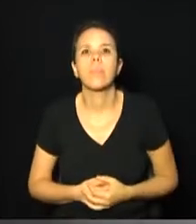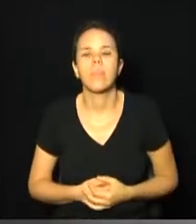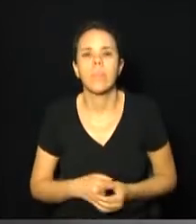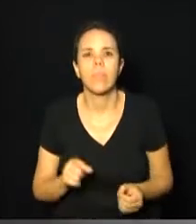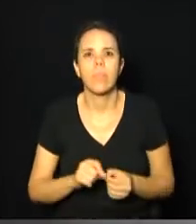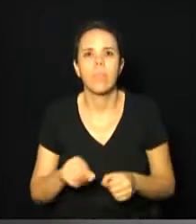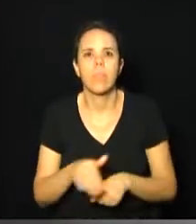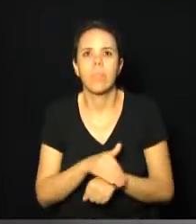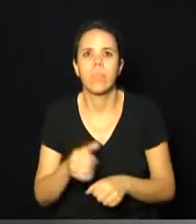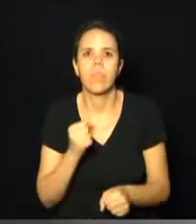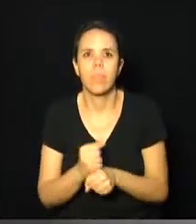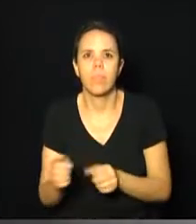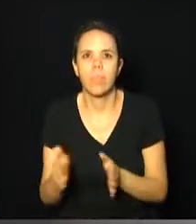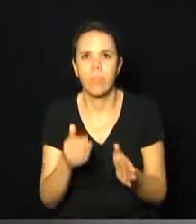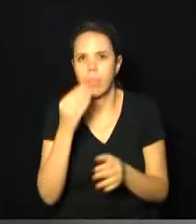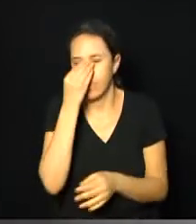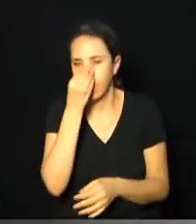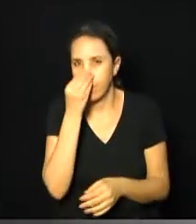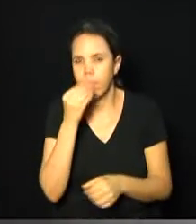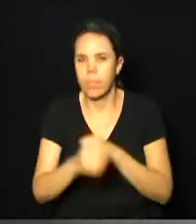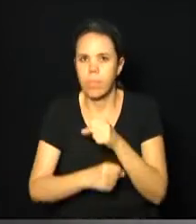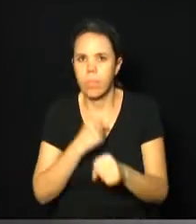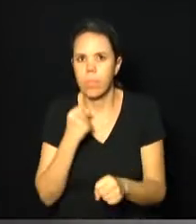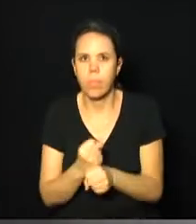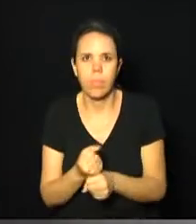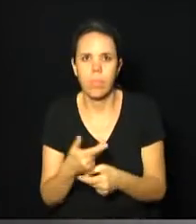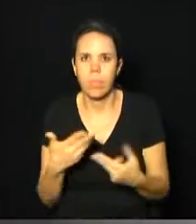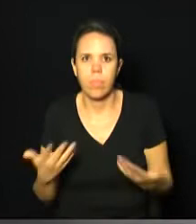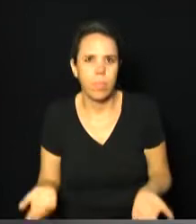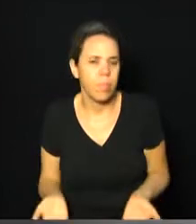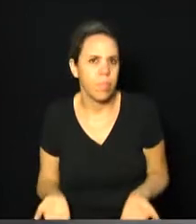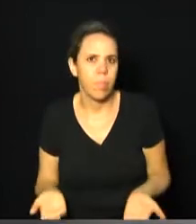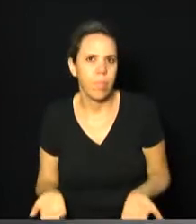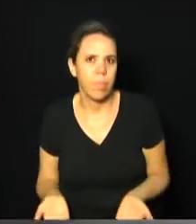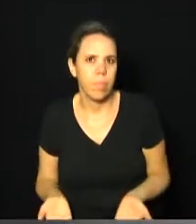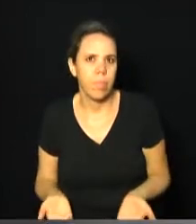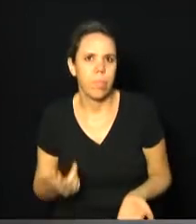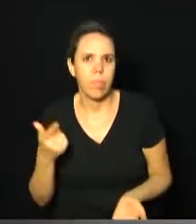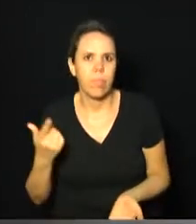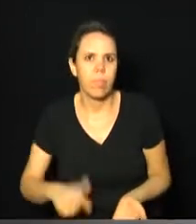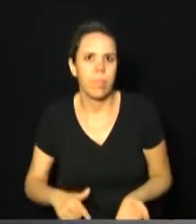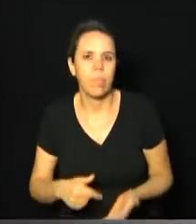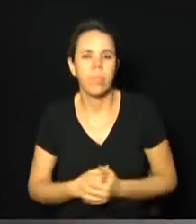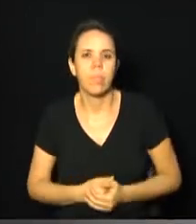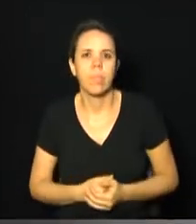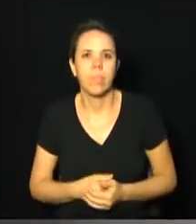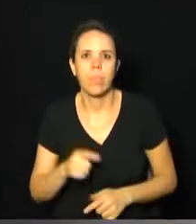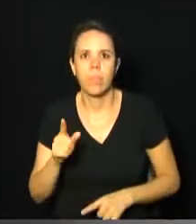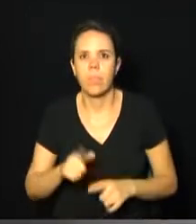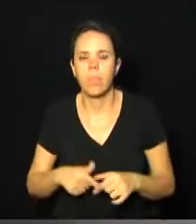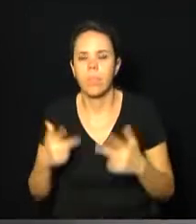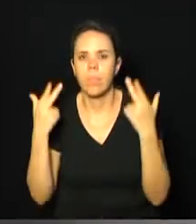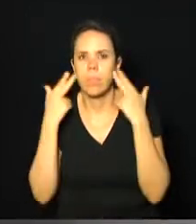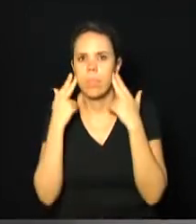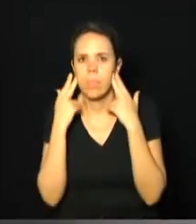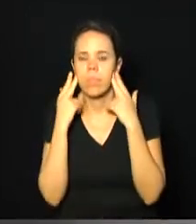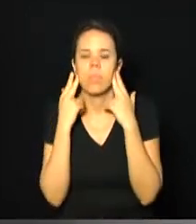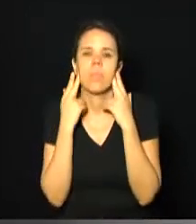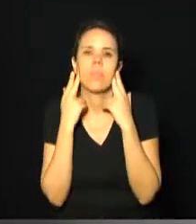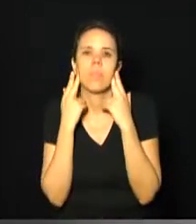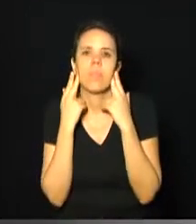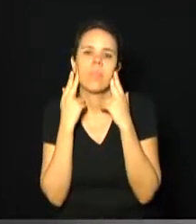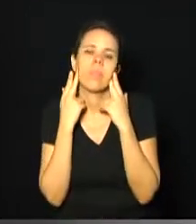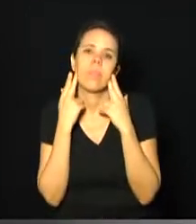fazer rua, fazer estrada, todo ano se repete. Esse material, normalmente,